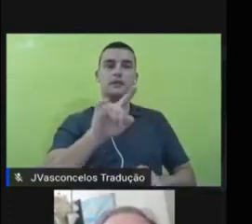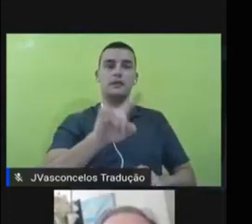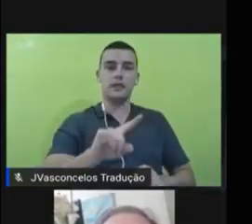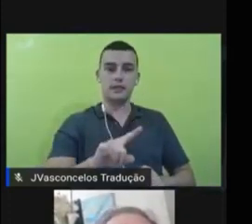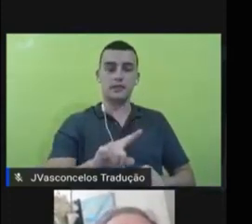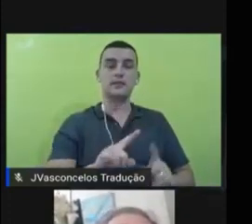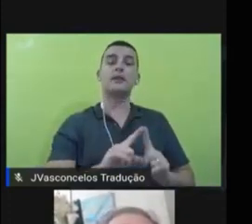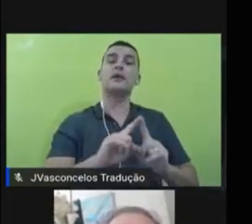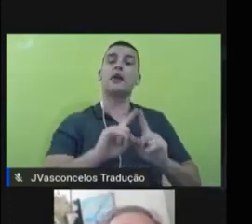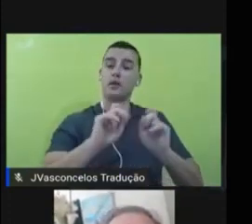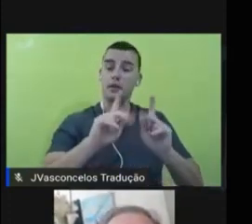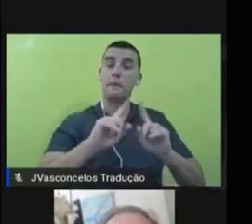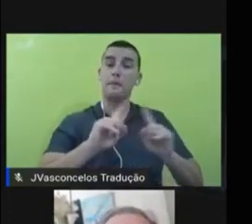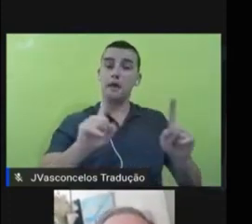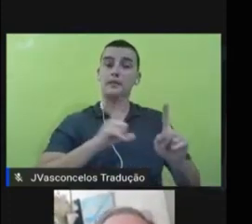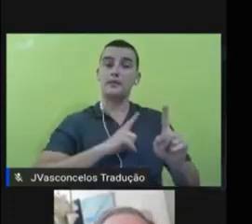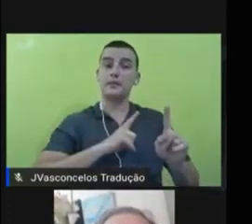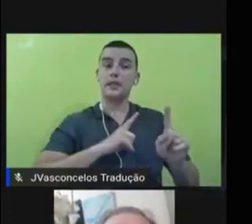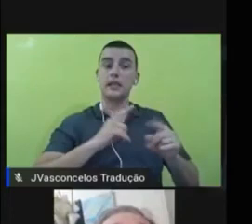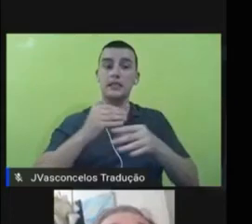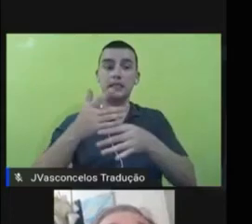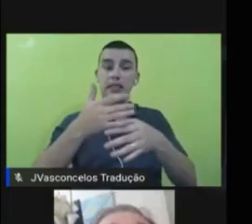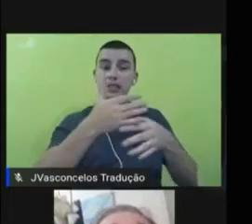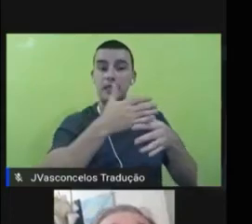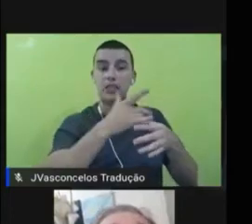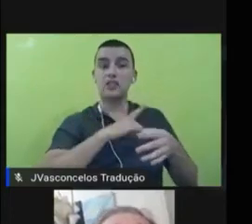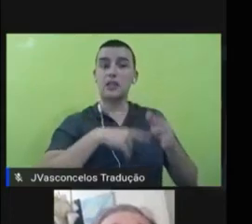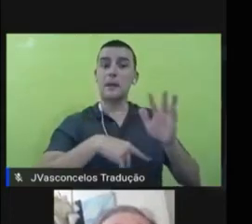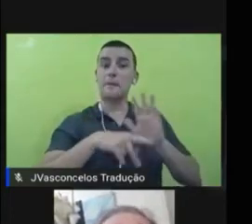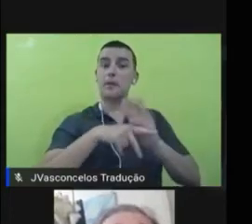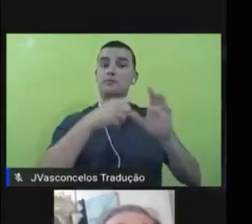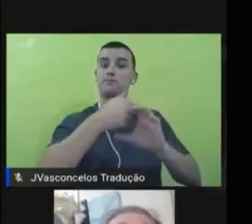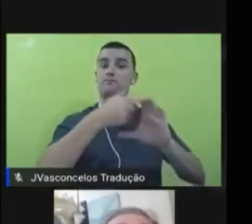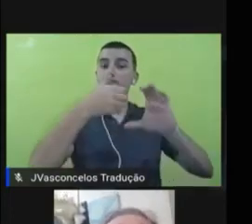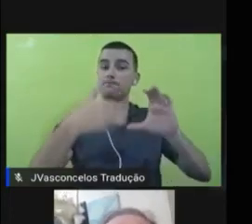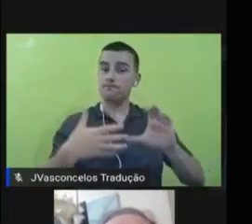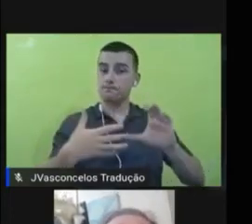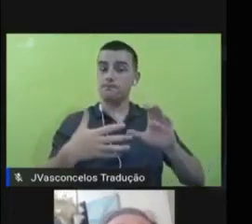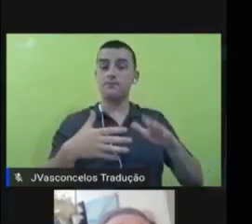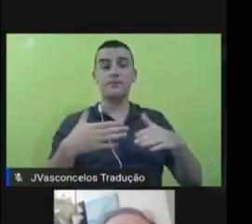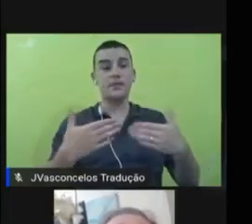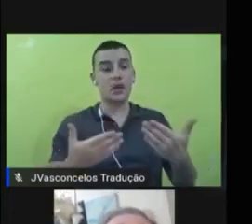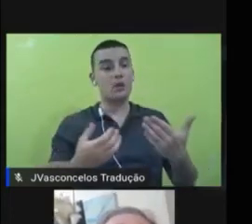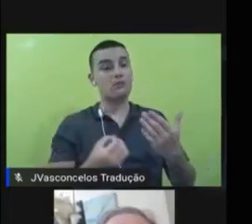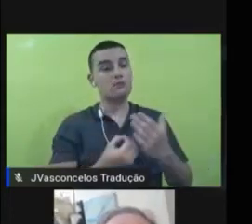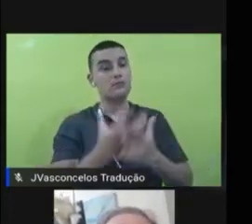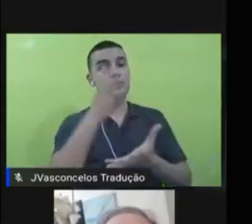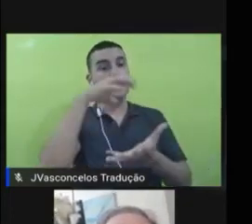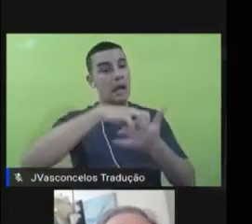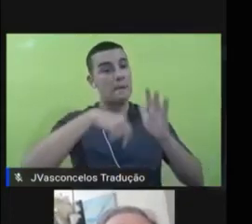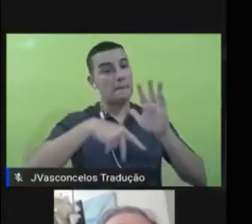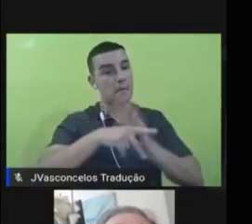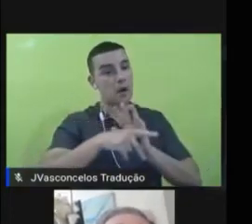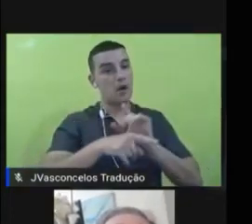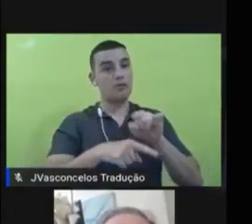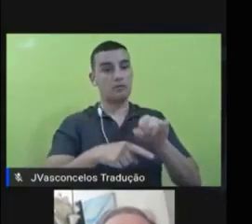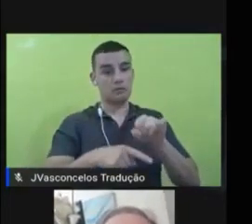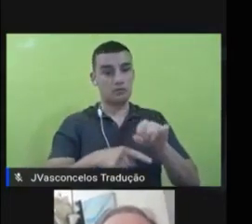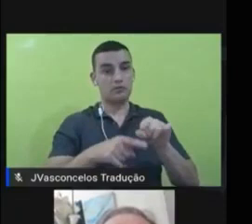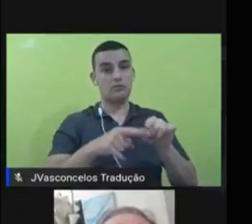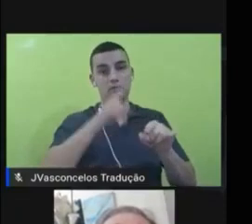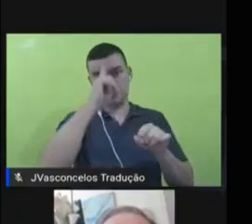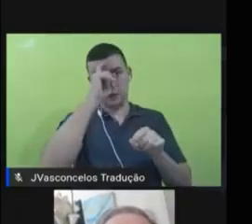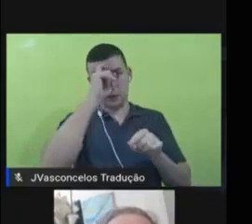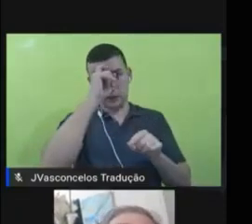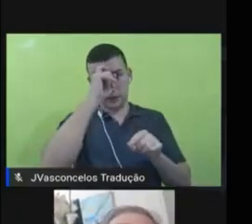de serviços de classe hospitalar e domiciliar é fundamental para que os munícipes possam